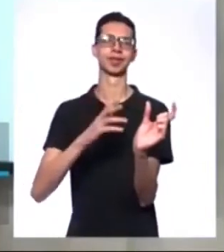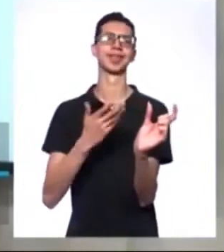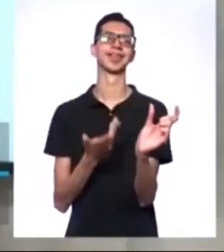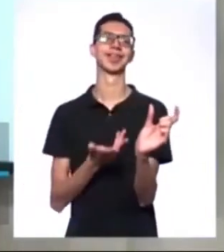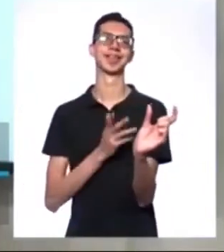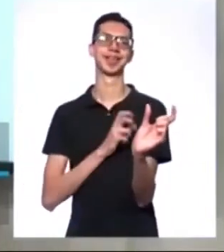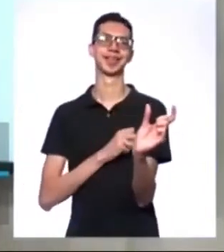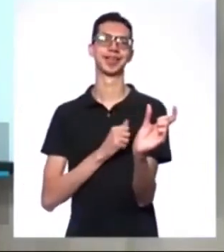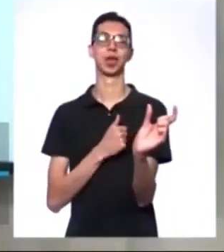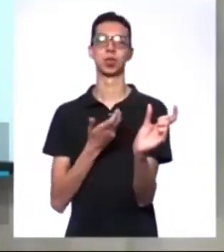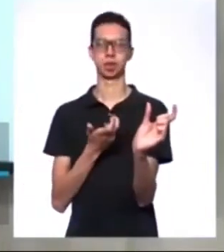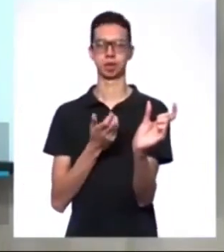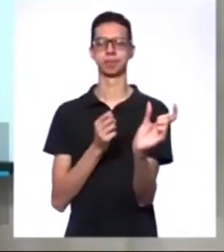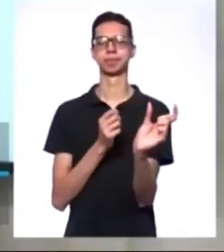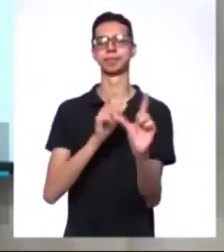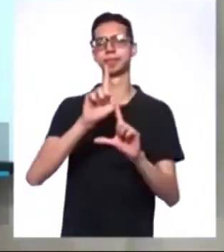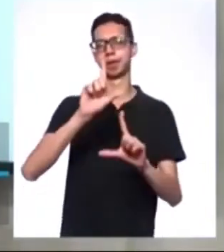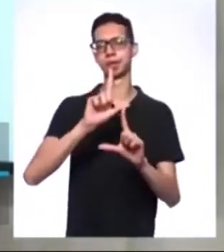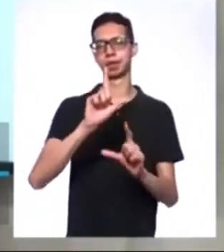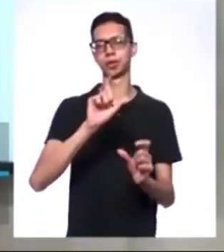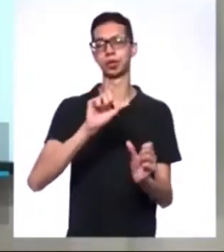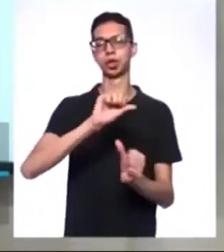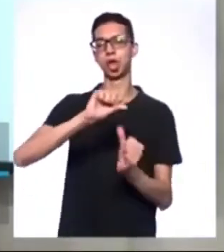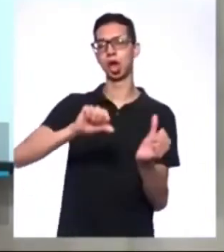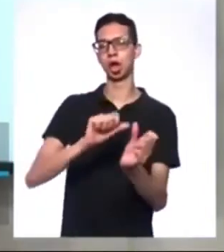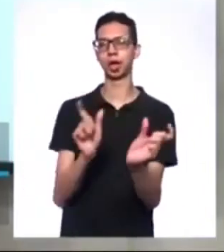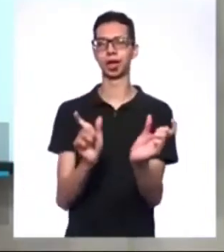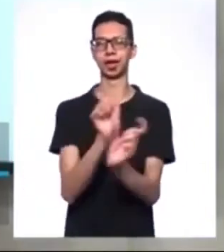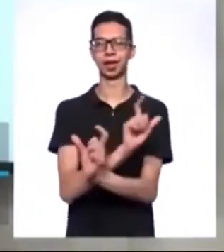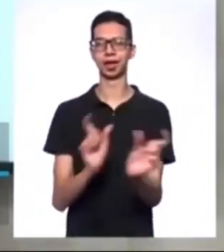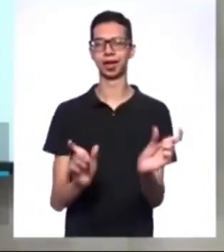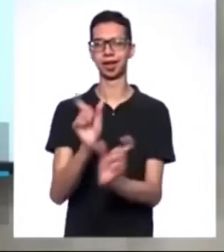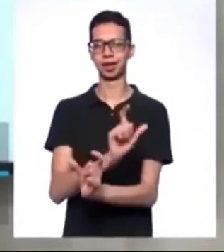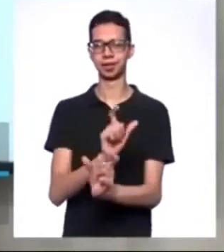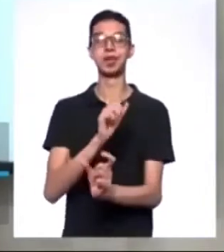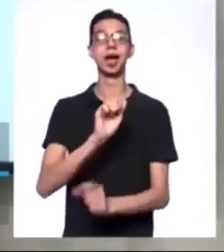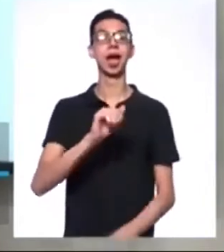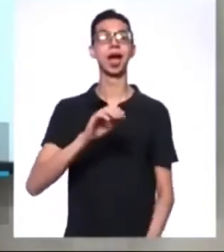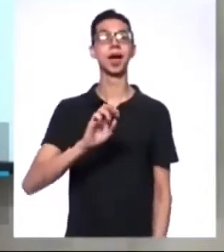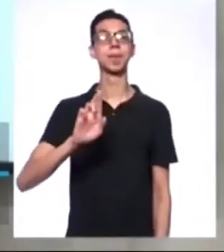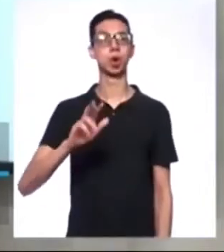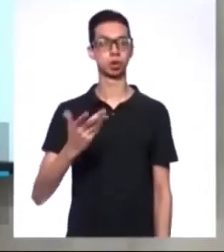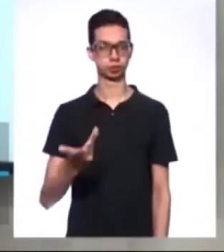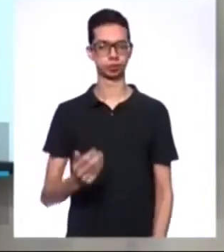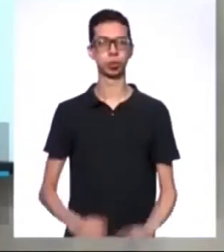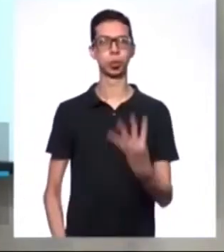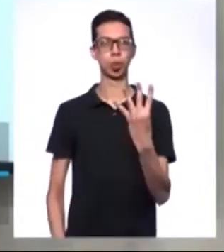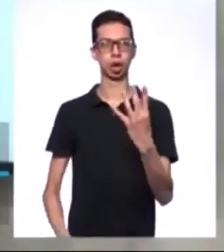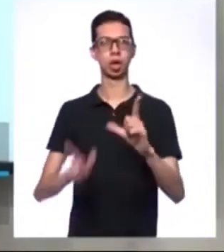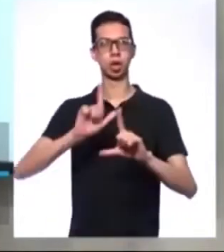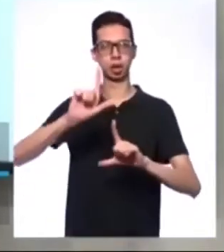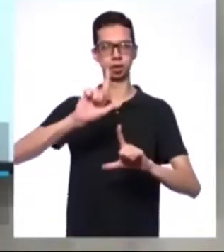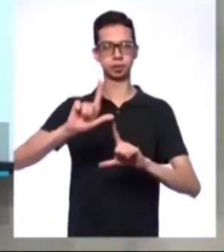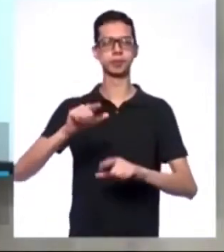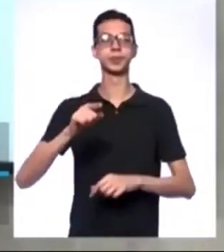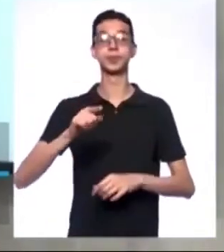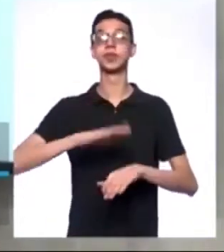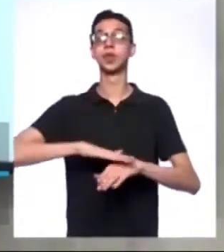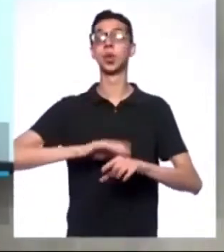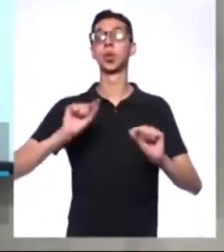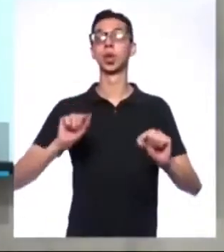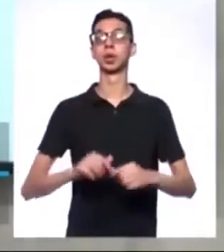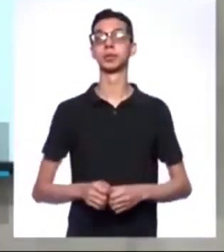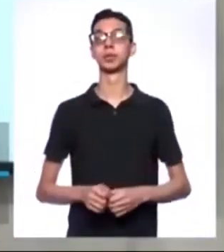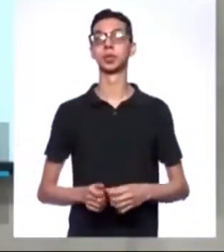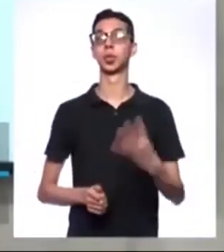as letras da palavra amor beleza são quatro letras aí você vai